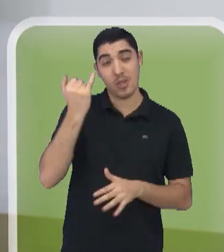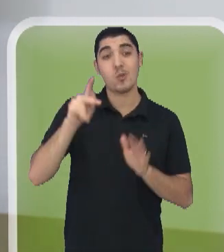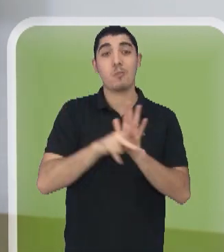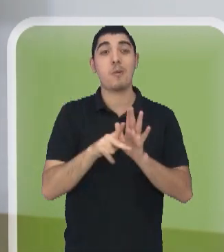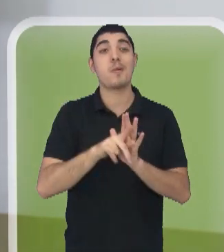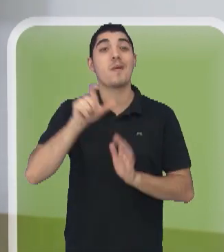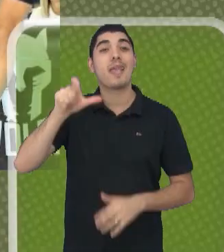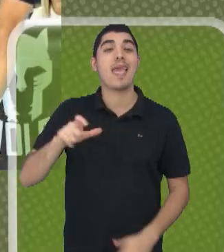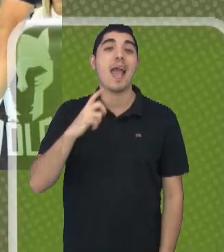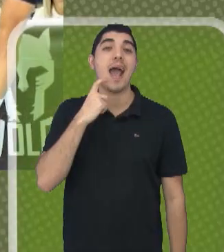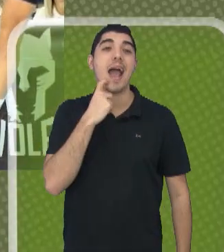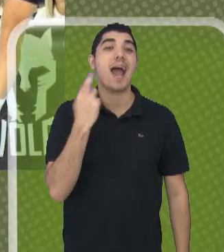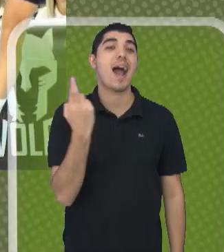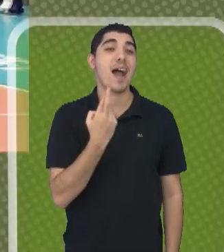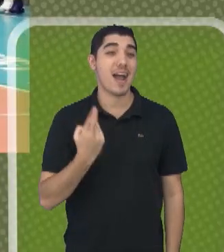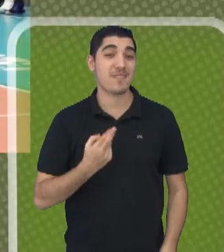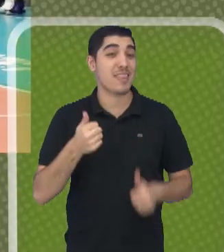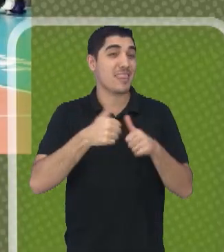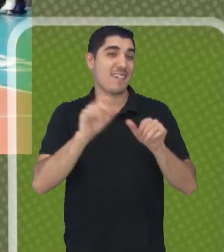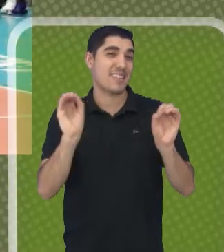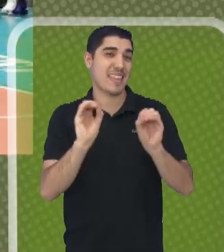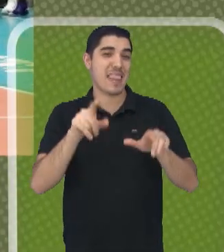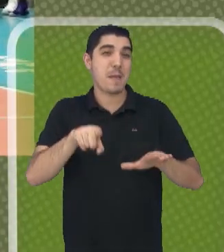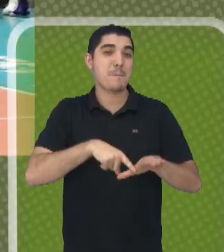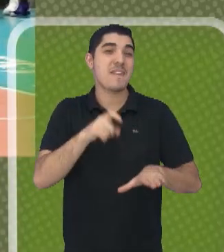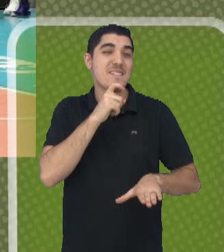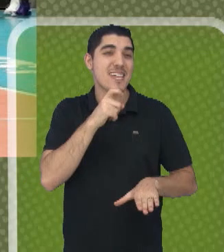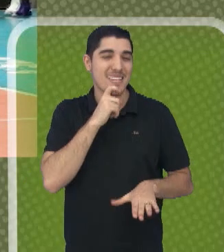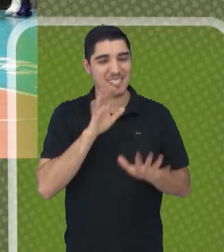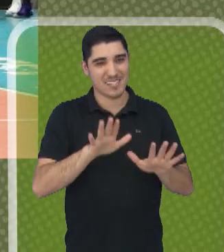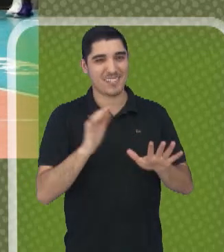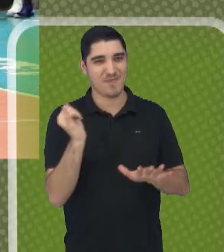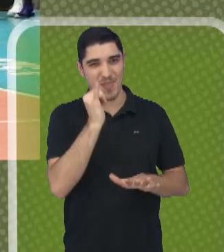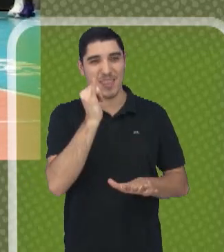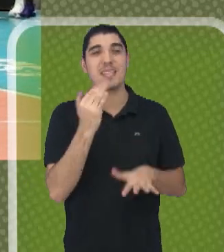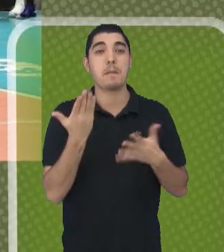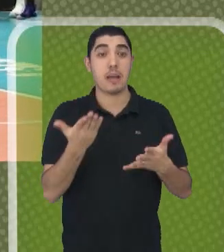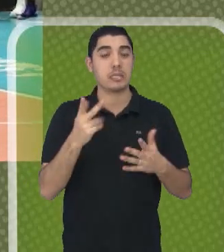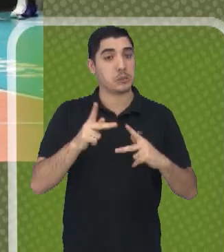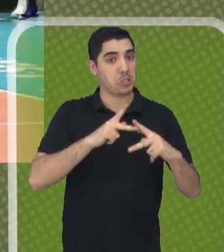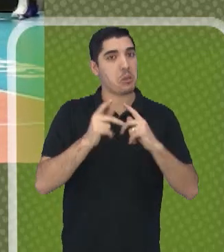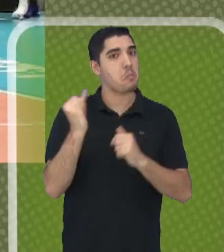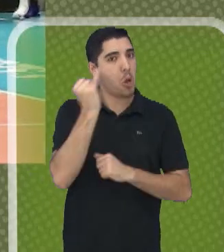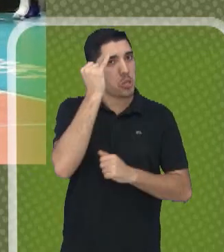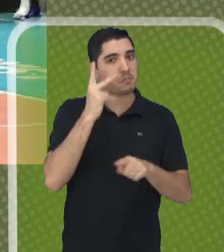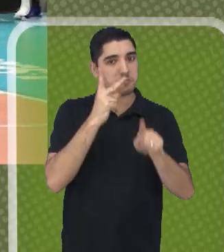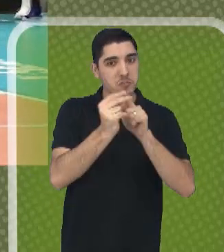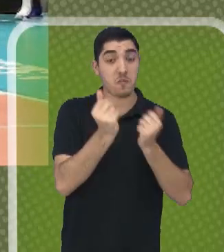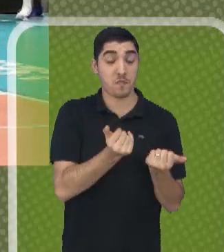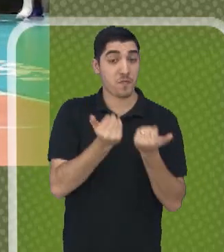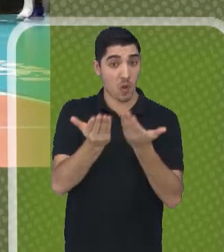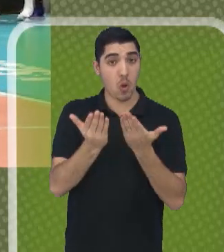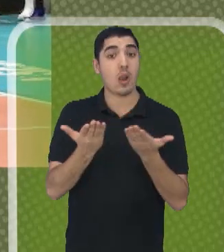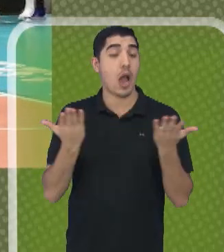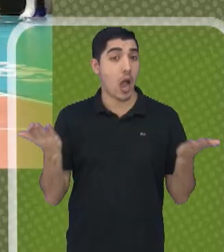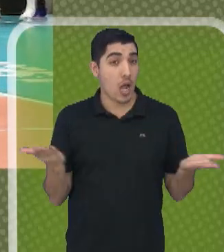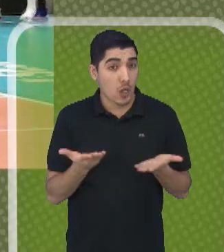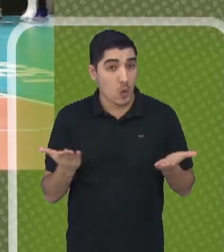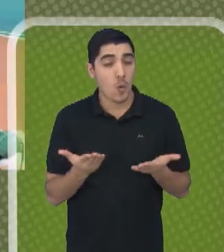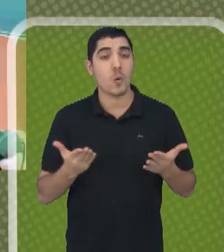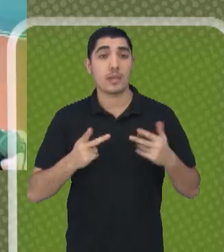torcendo para o São José. Mas falando na série agora, o São José, importante vitória fora de casa, né? Acho que falta só para o São José ter